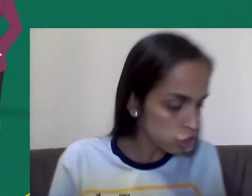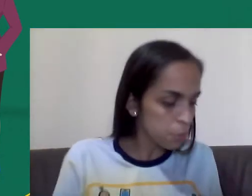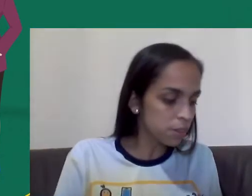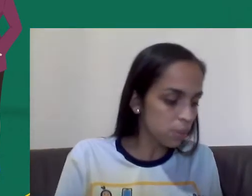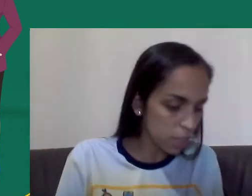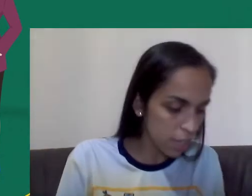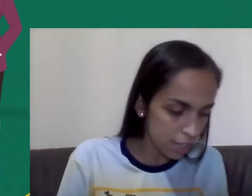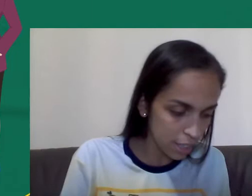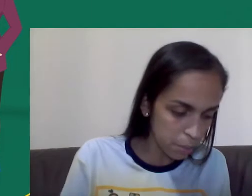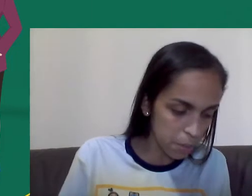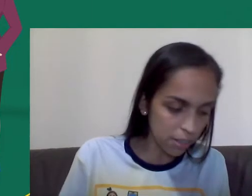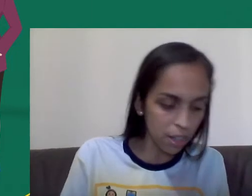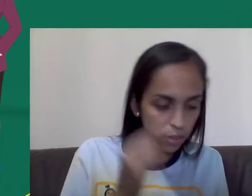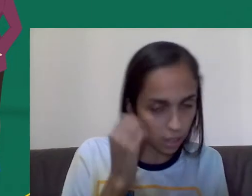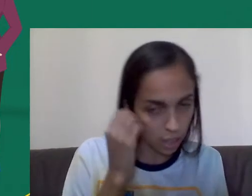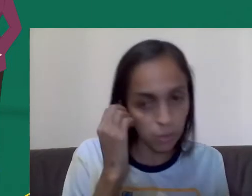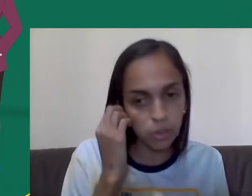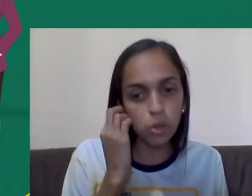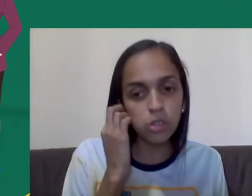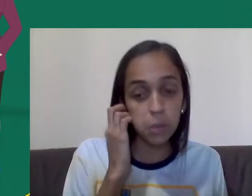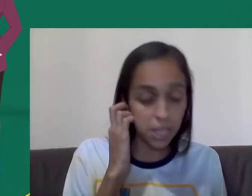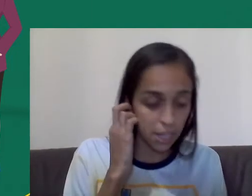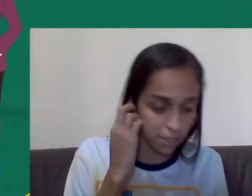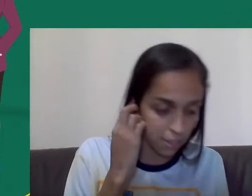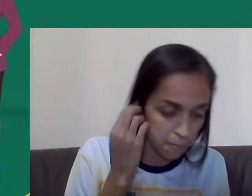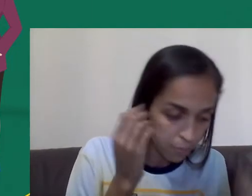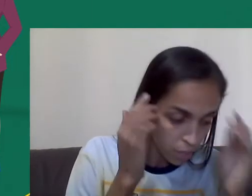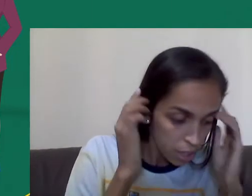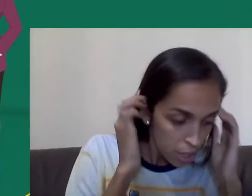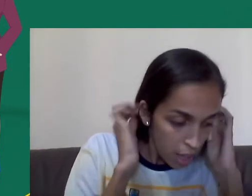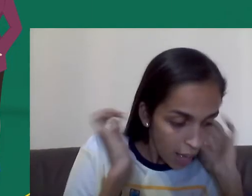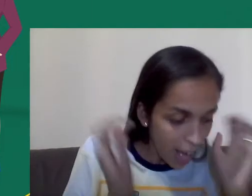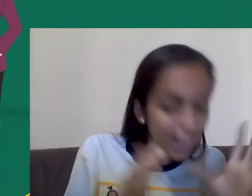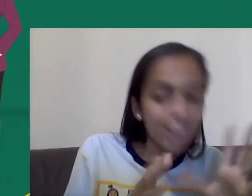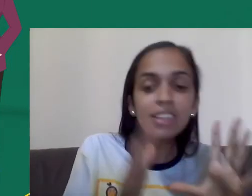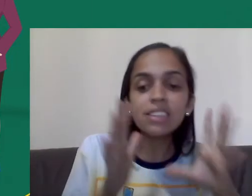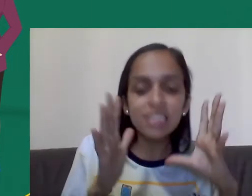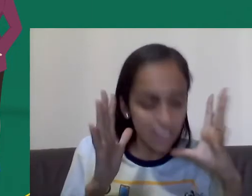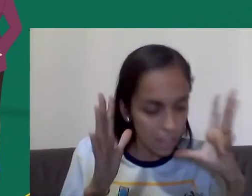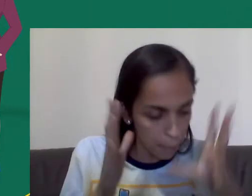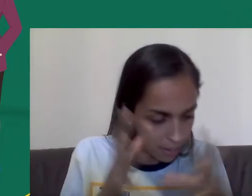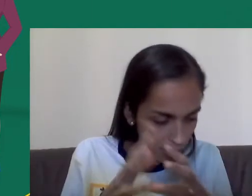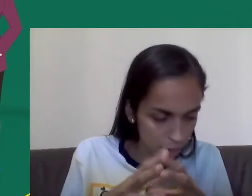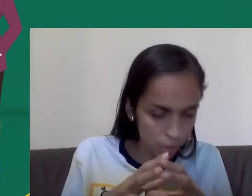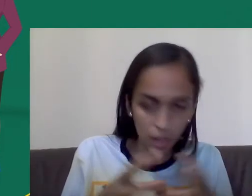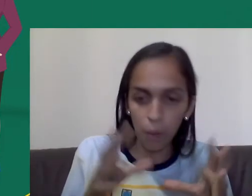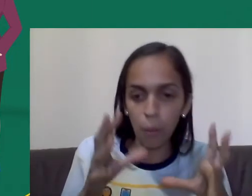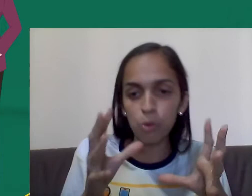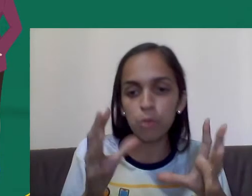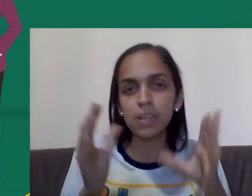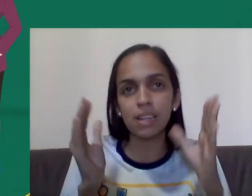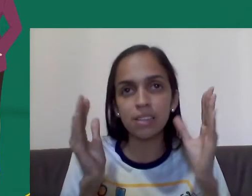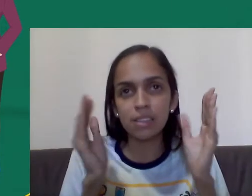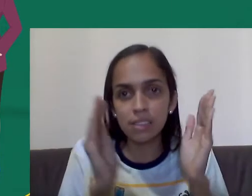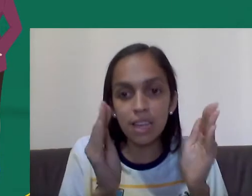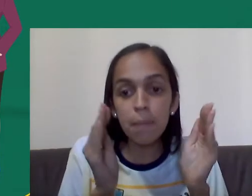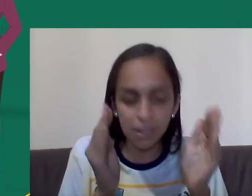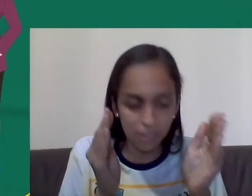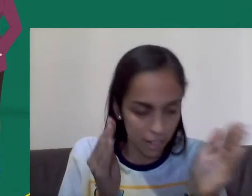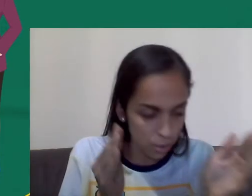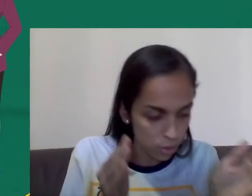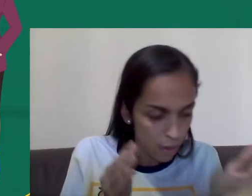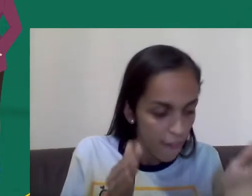A distribuição de renda entre brasileiros, isso aqui no ano 2015. A cada 100 brasileiros, a um grupo de cada